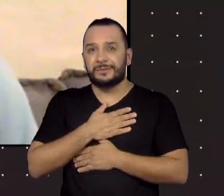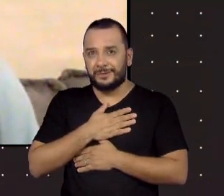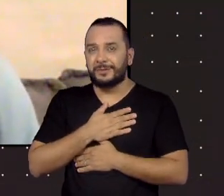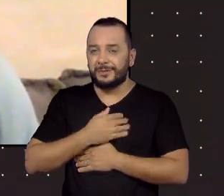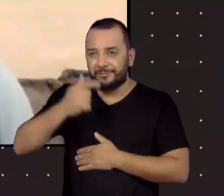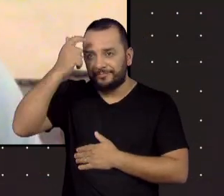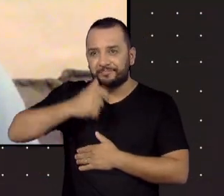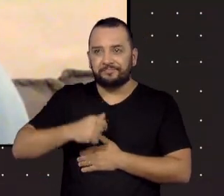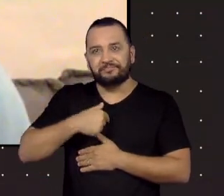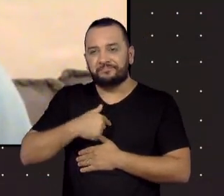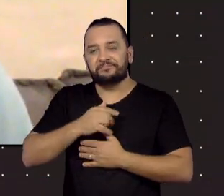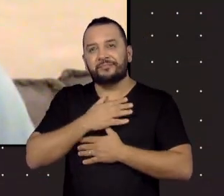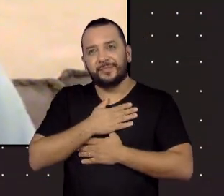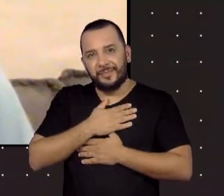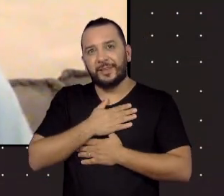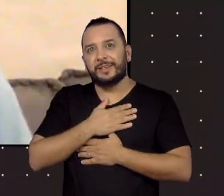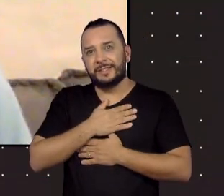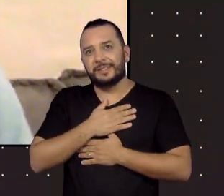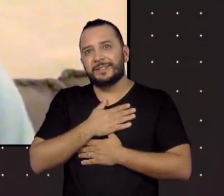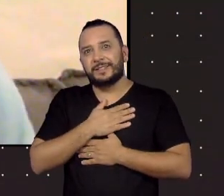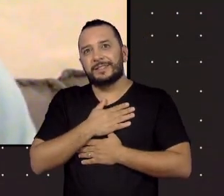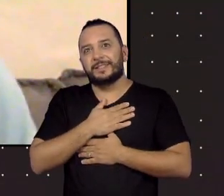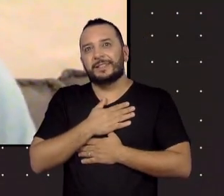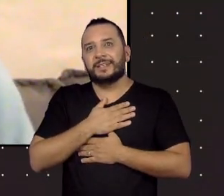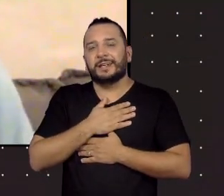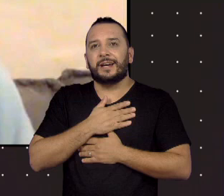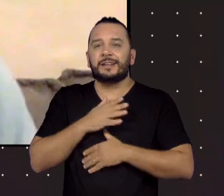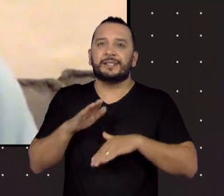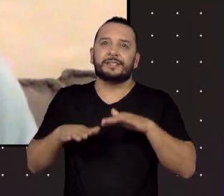ainda, assim, como se diz,